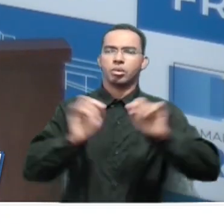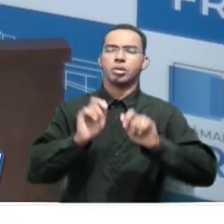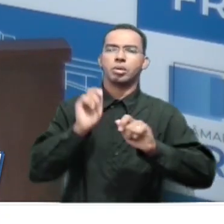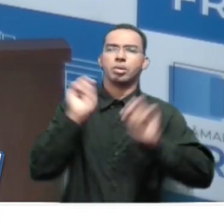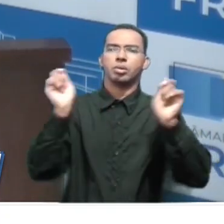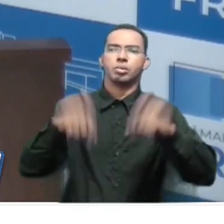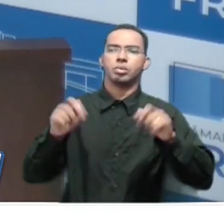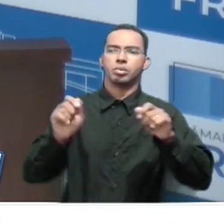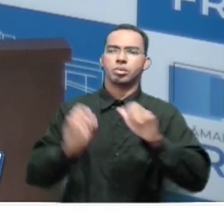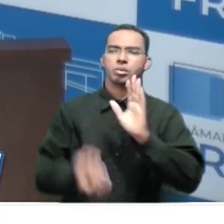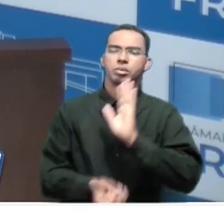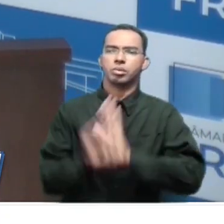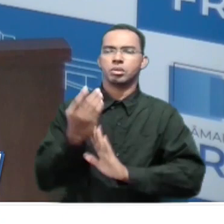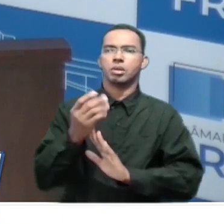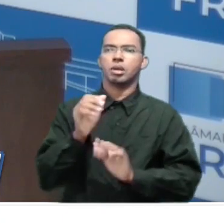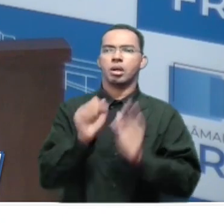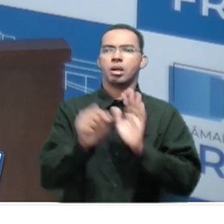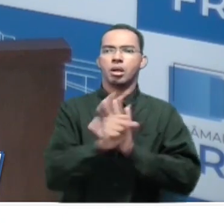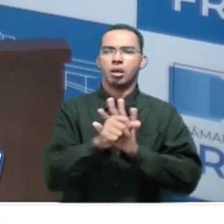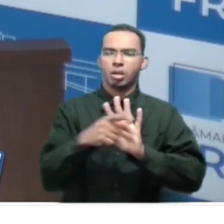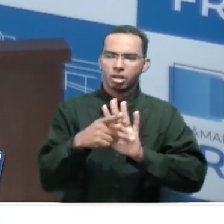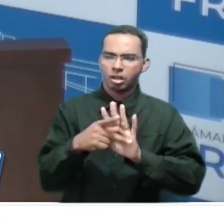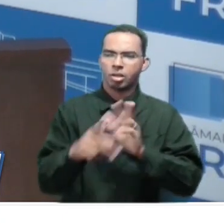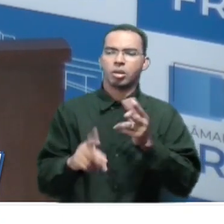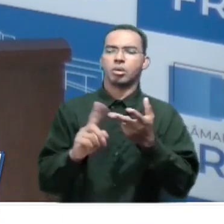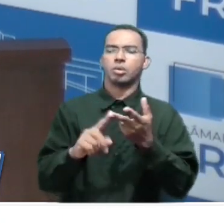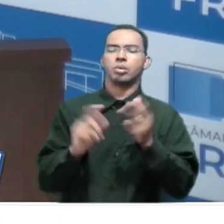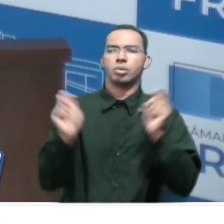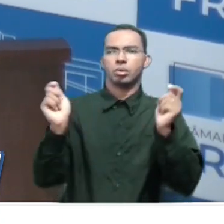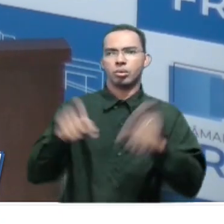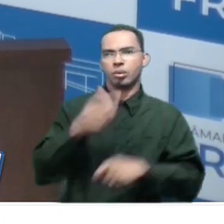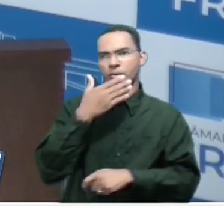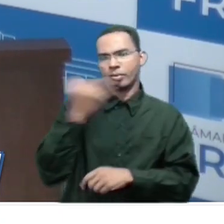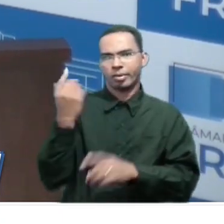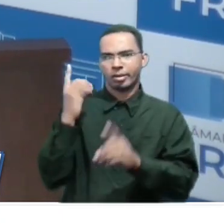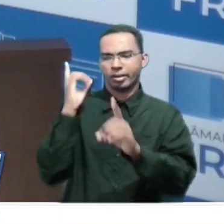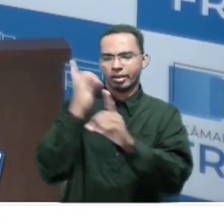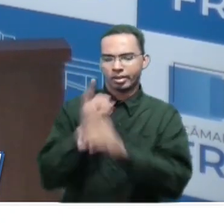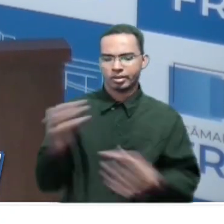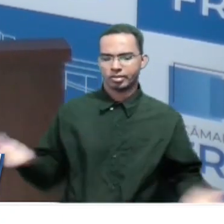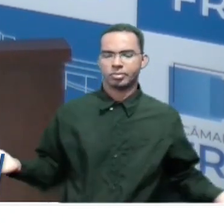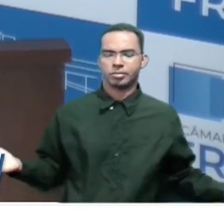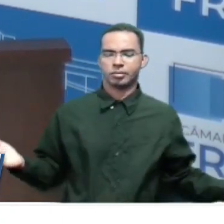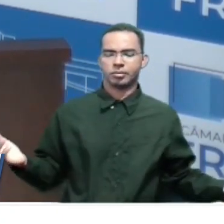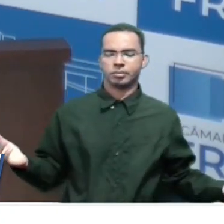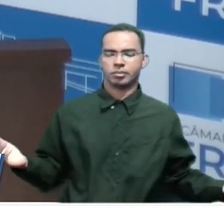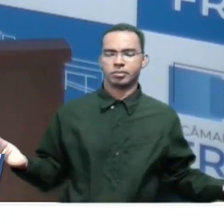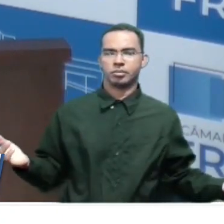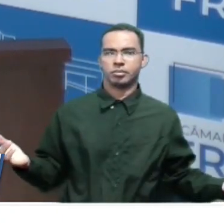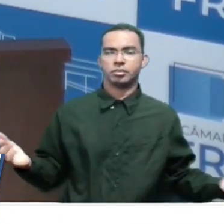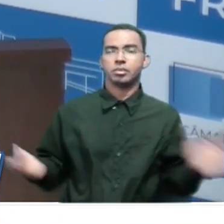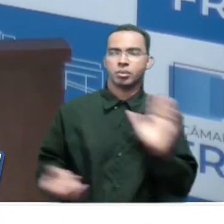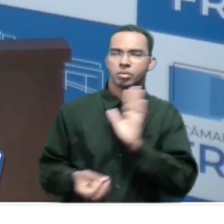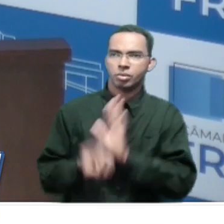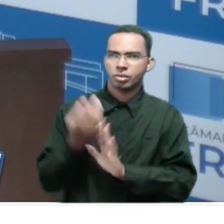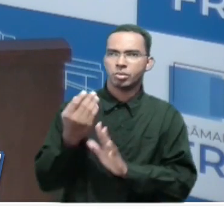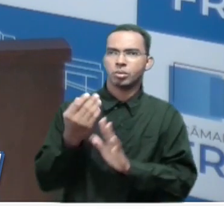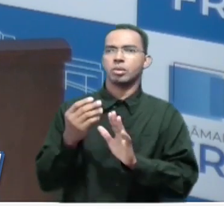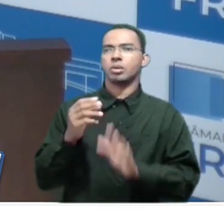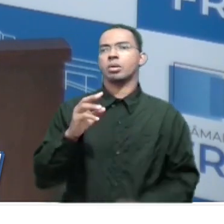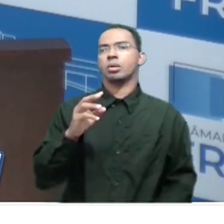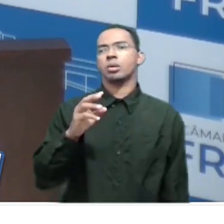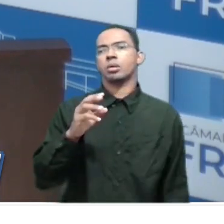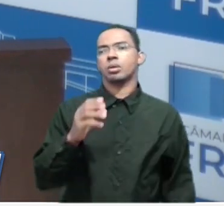criar um aplicativo, criar uma condição melhor de atendimento. Criar uma triagem mais